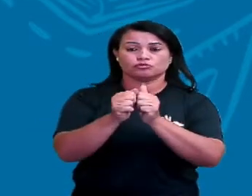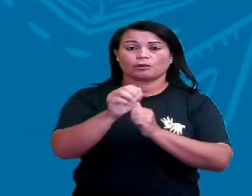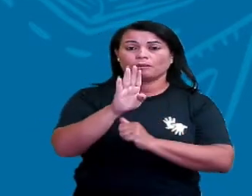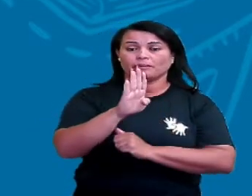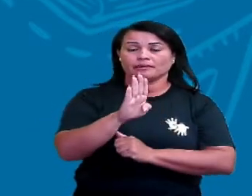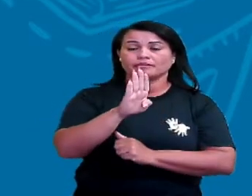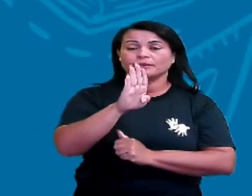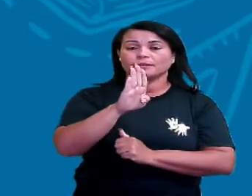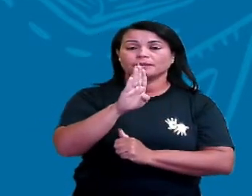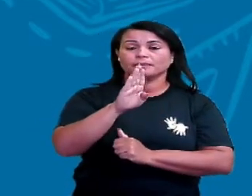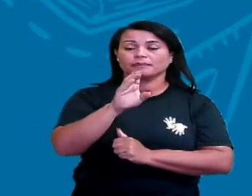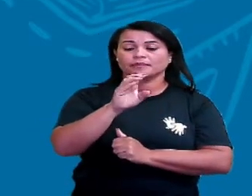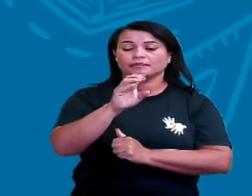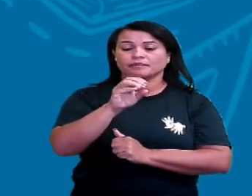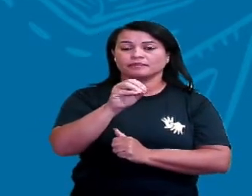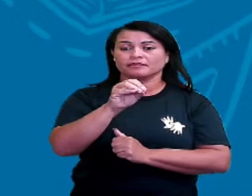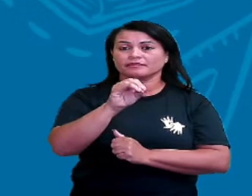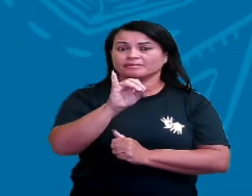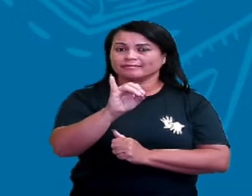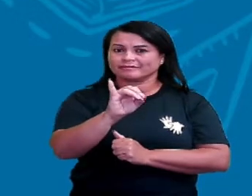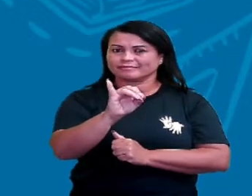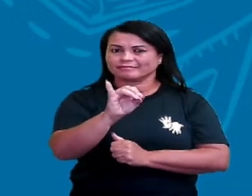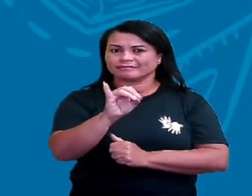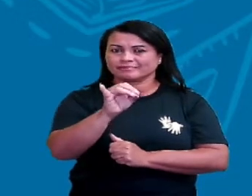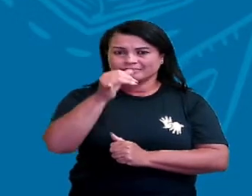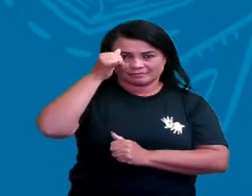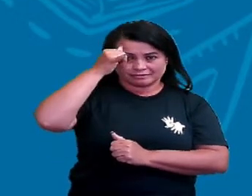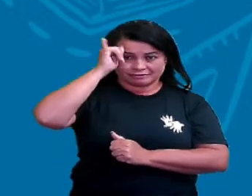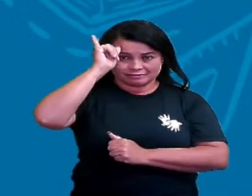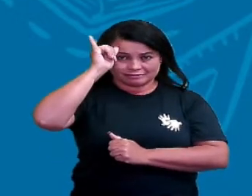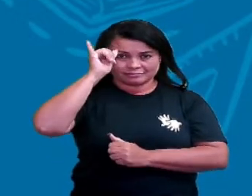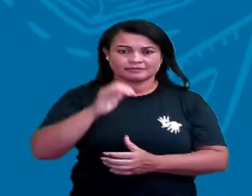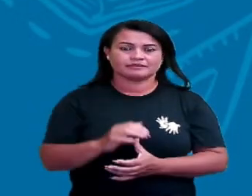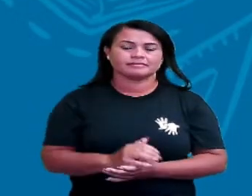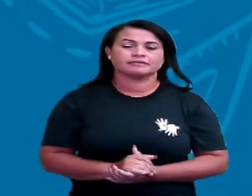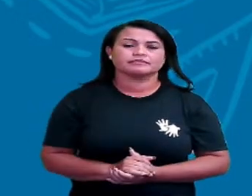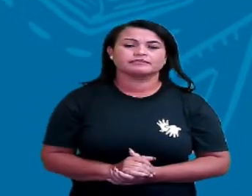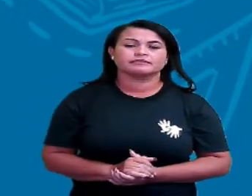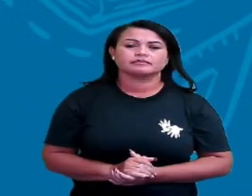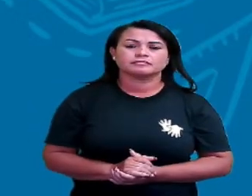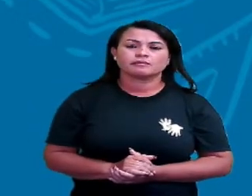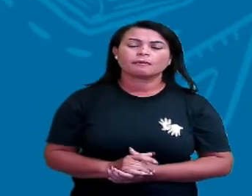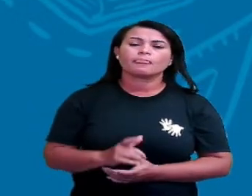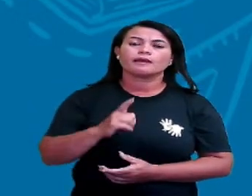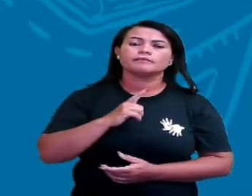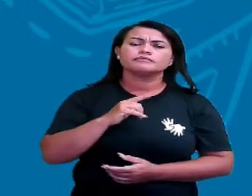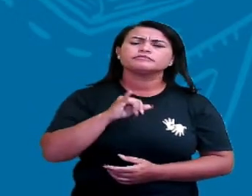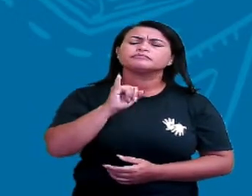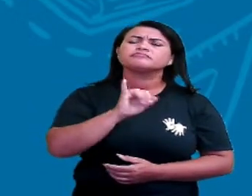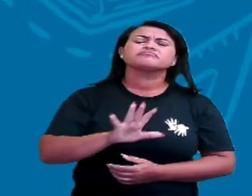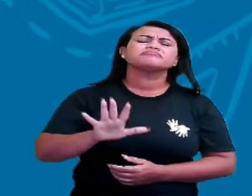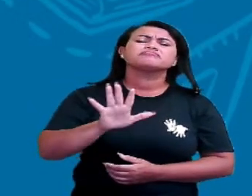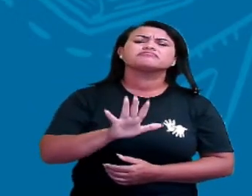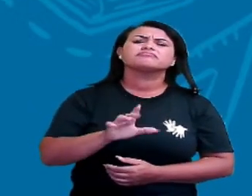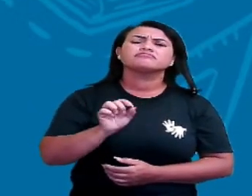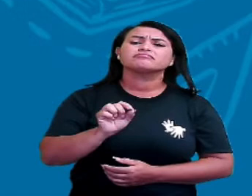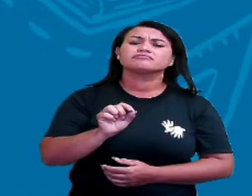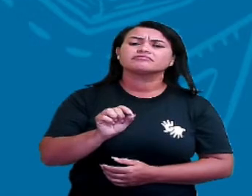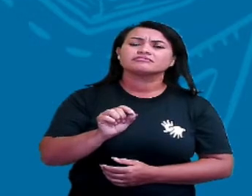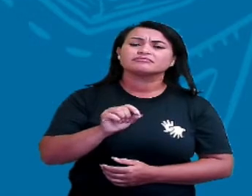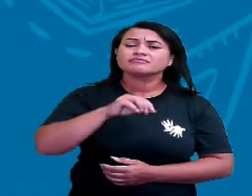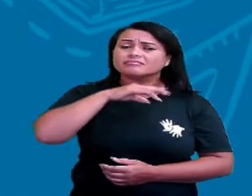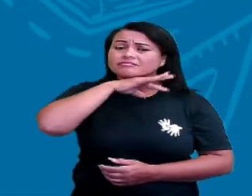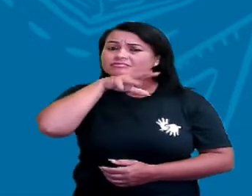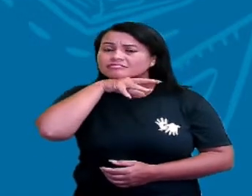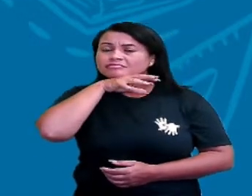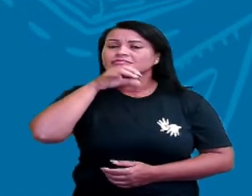fazem boi. Boi. Aqui nós temos, ó, que animalzinho é esse? O